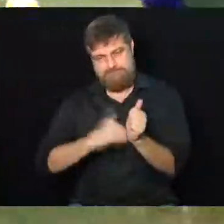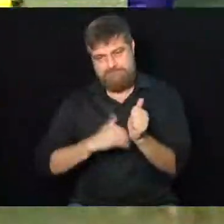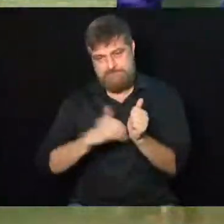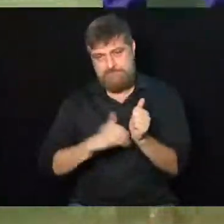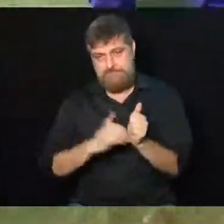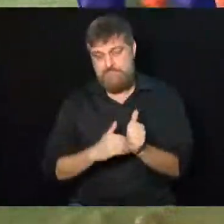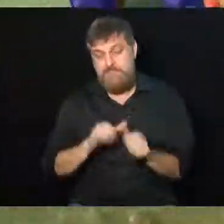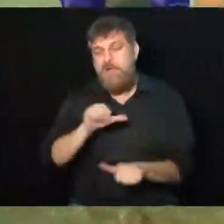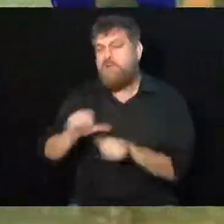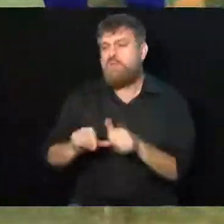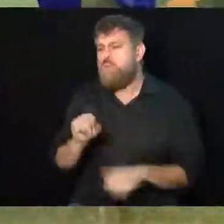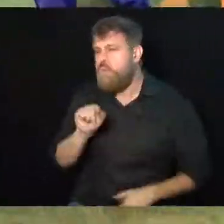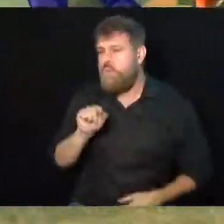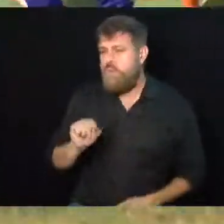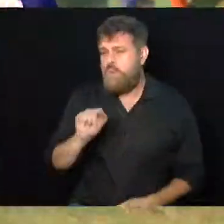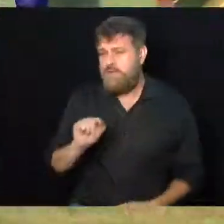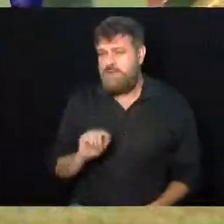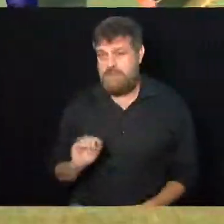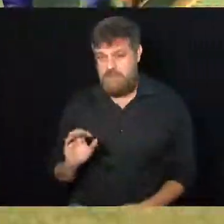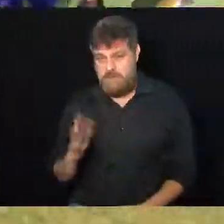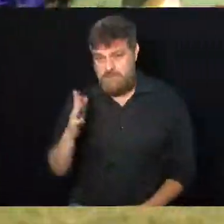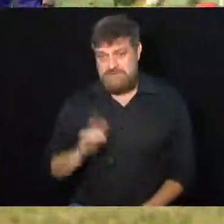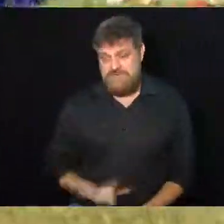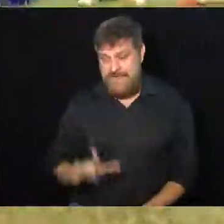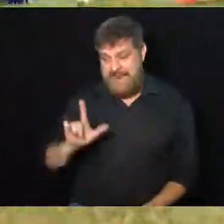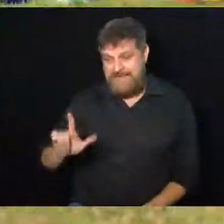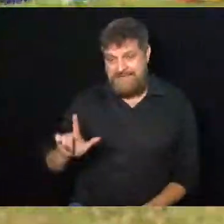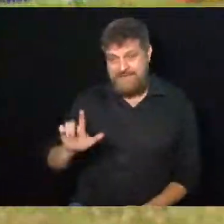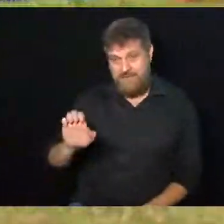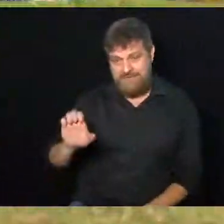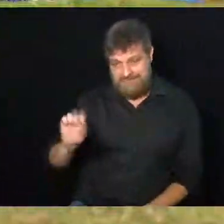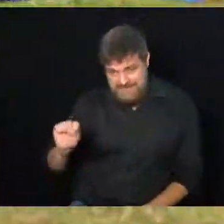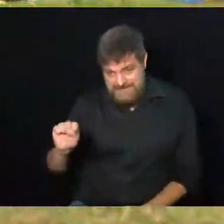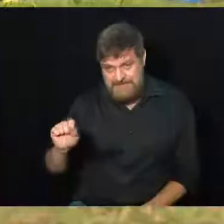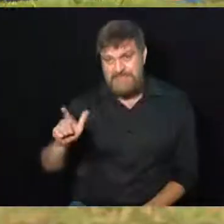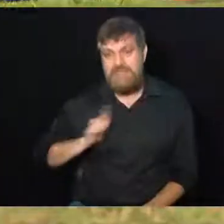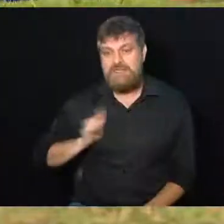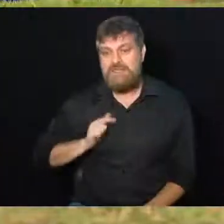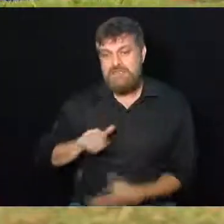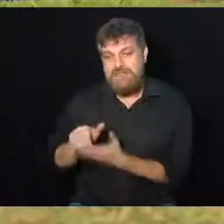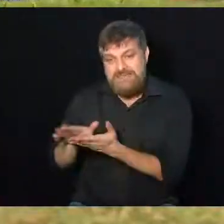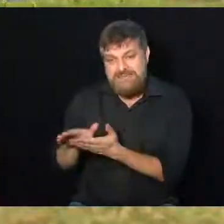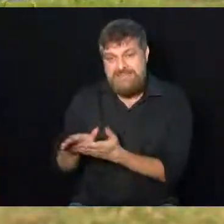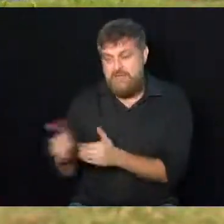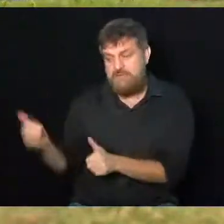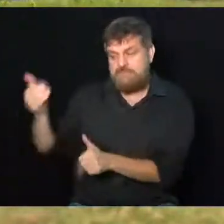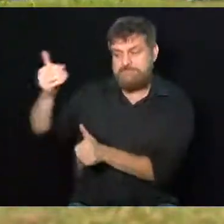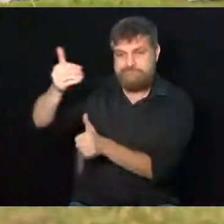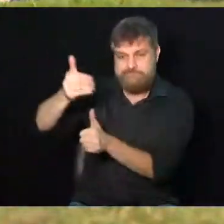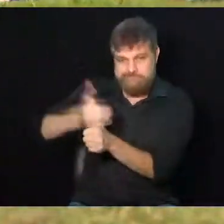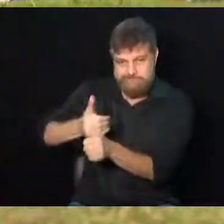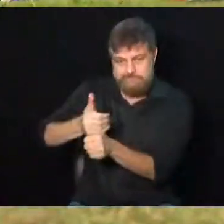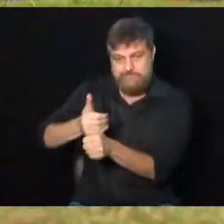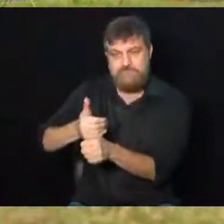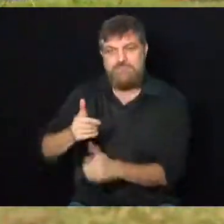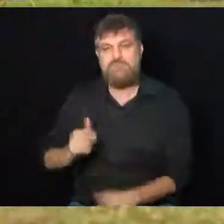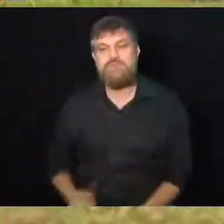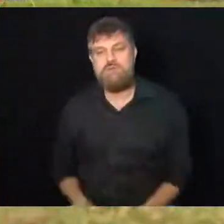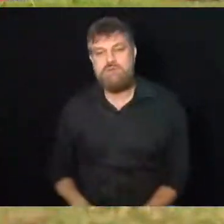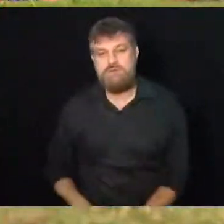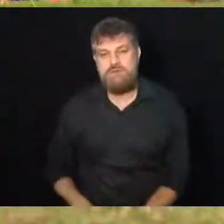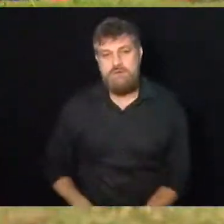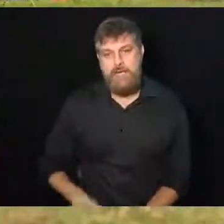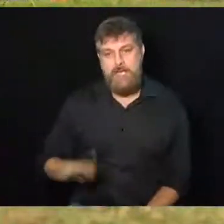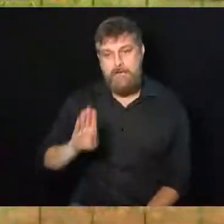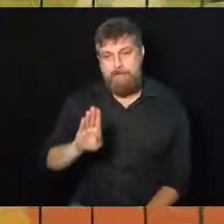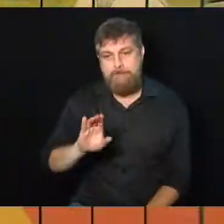única mudança deve acontecer na lateral esquerda, com a saída de Thalisson suspenso e a entrada do jovem